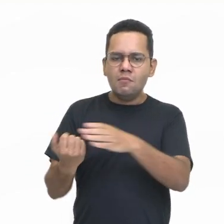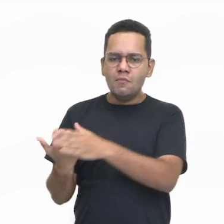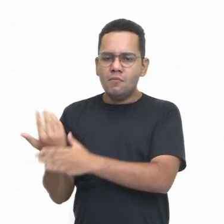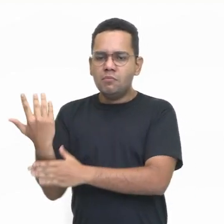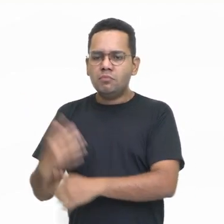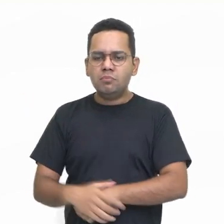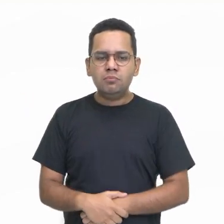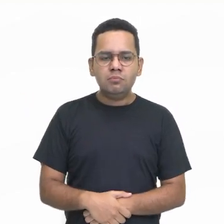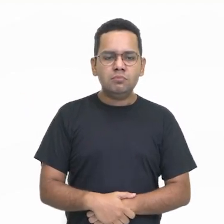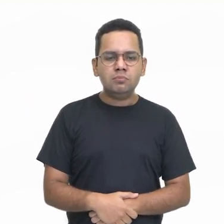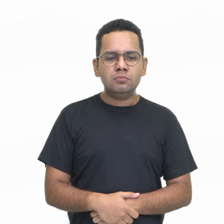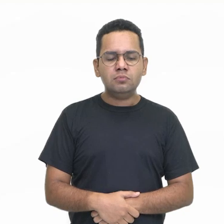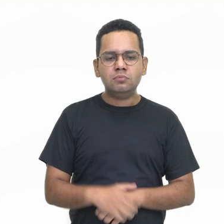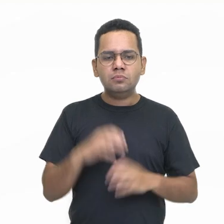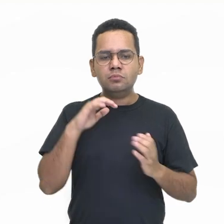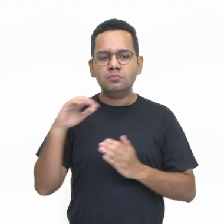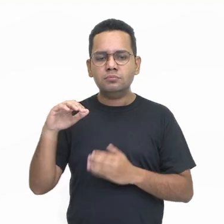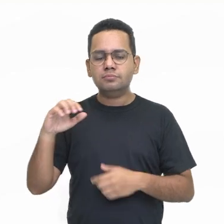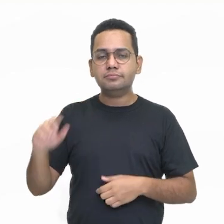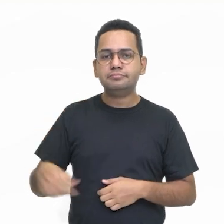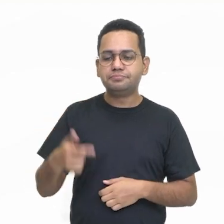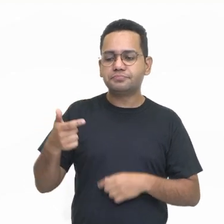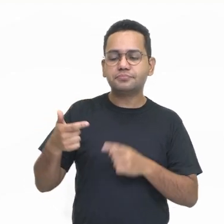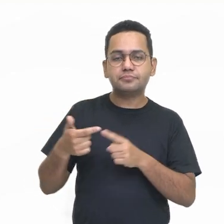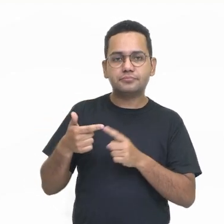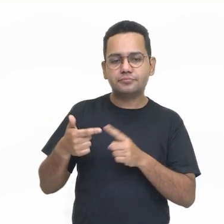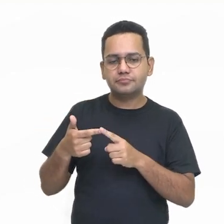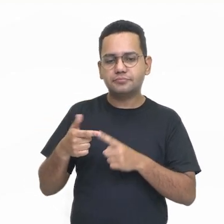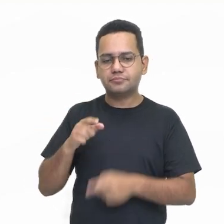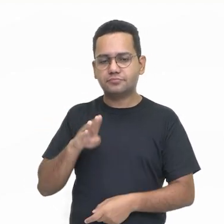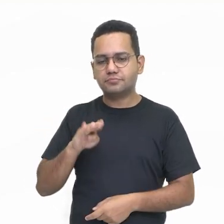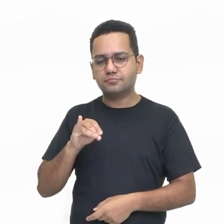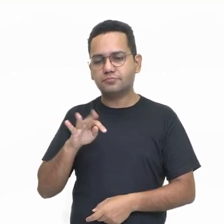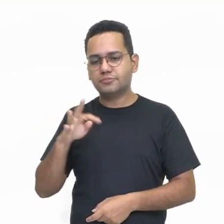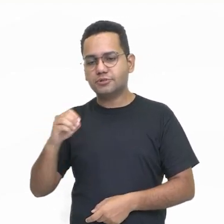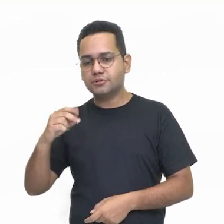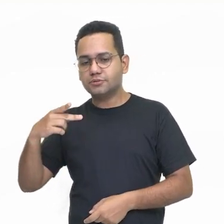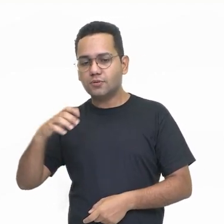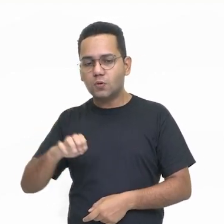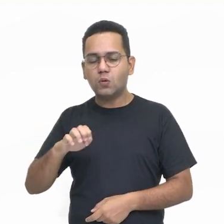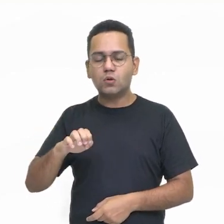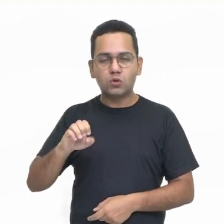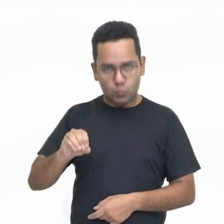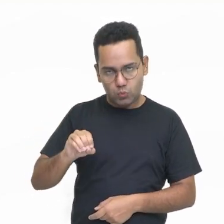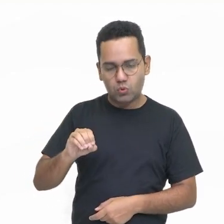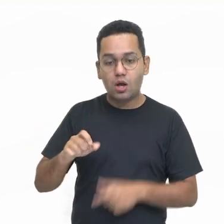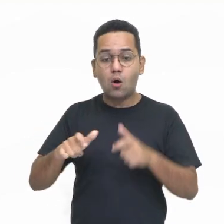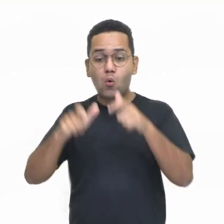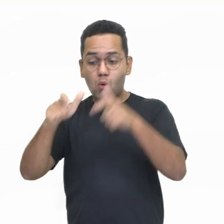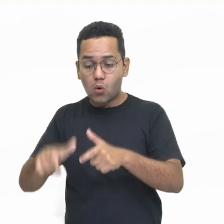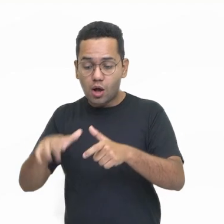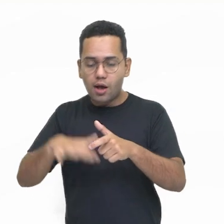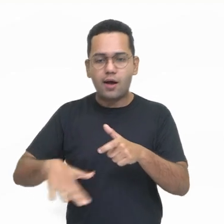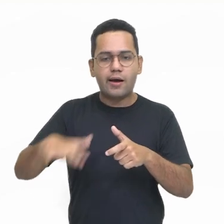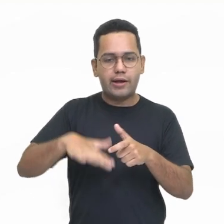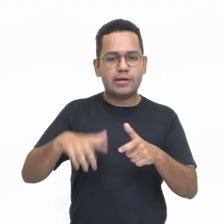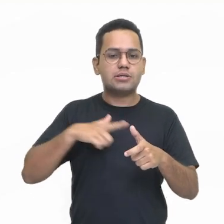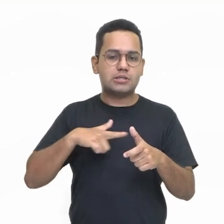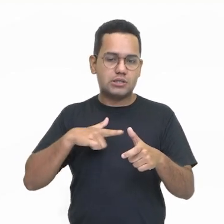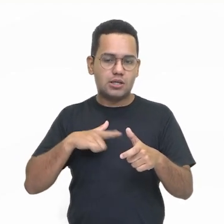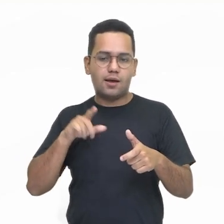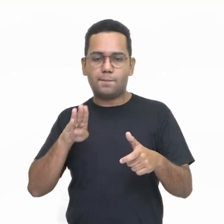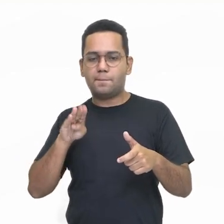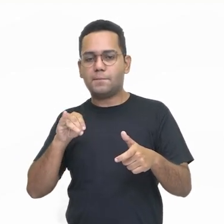bom e o biótopo é o local onde ocorre essa biocenose né onde é que esses